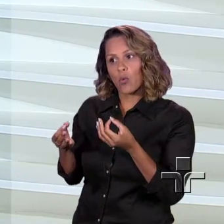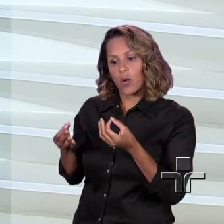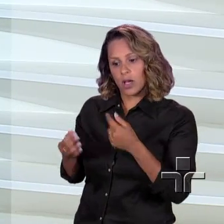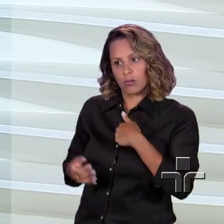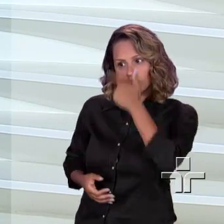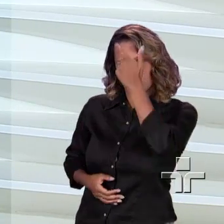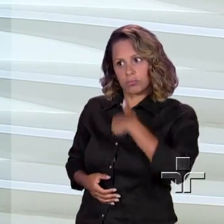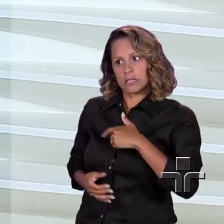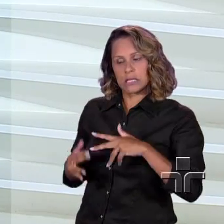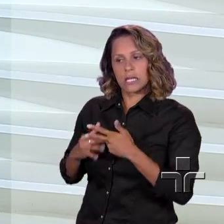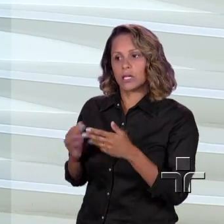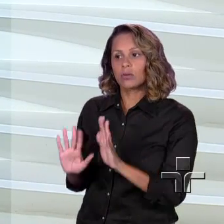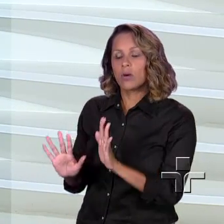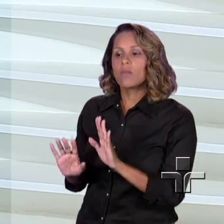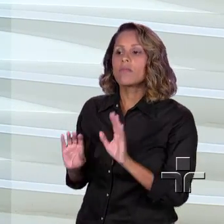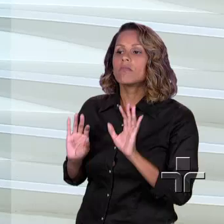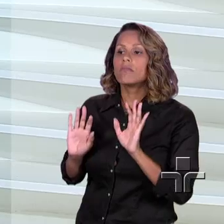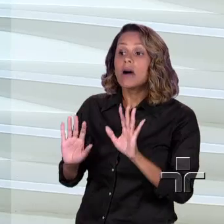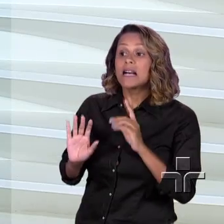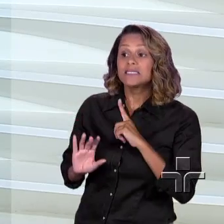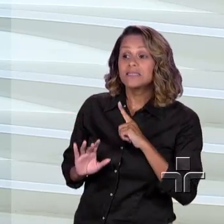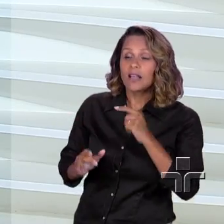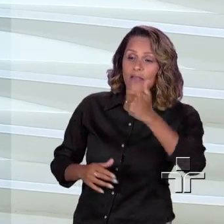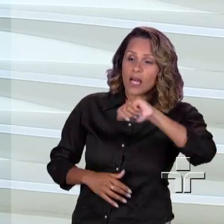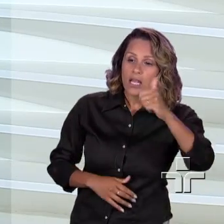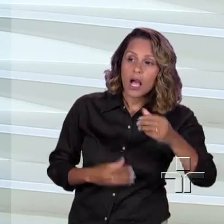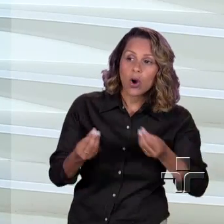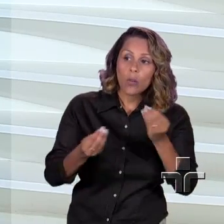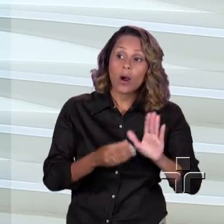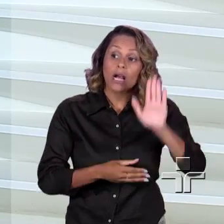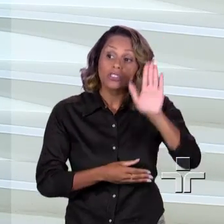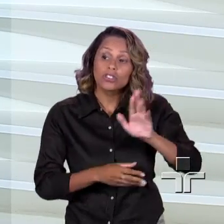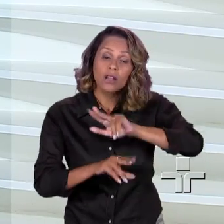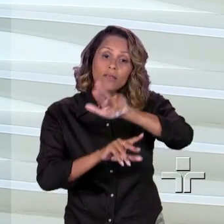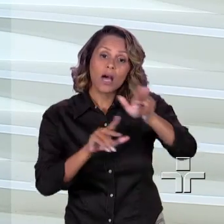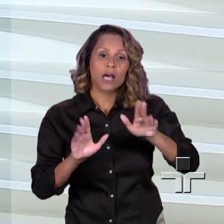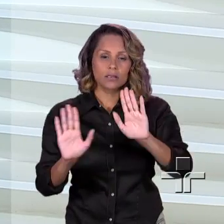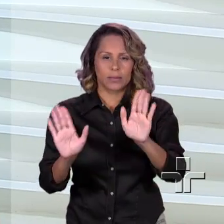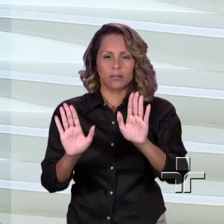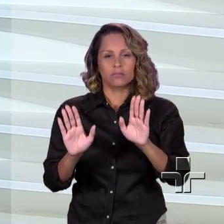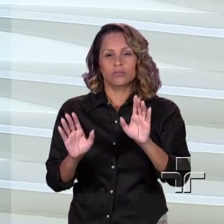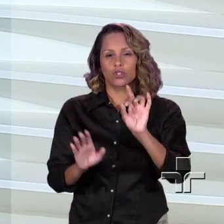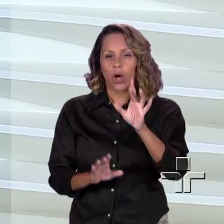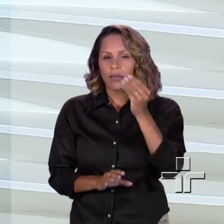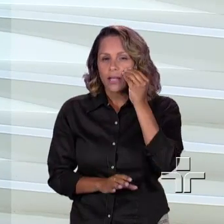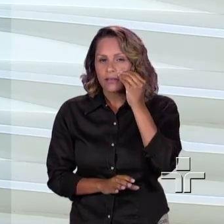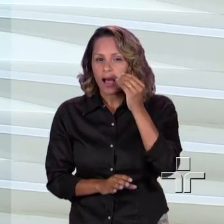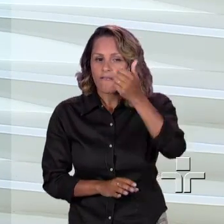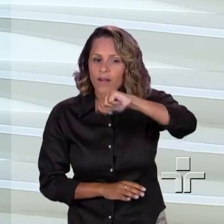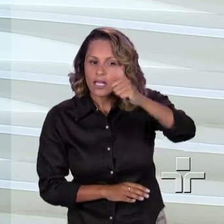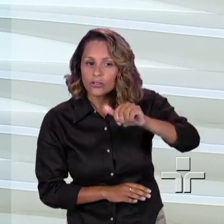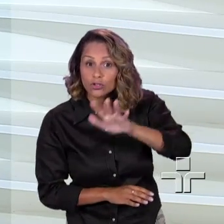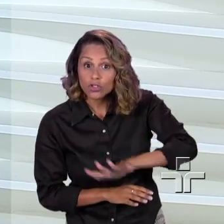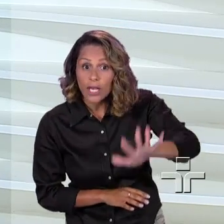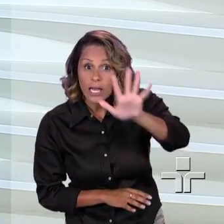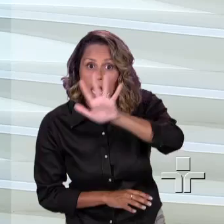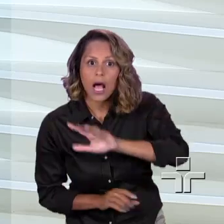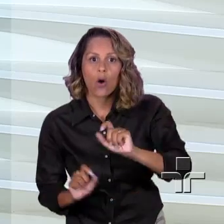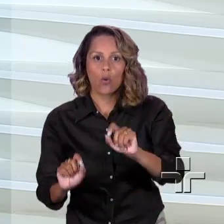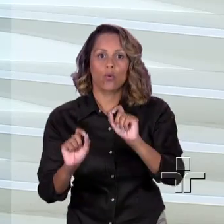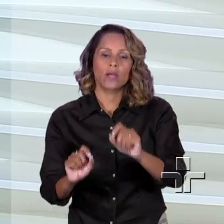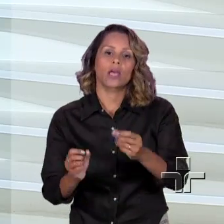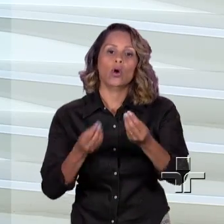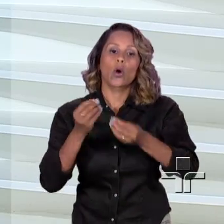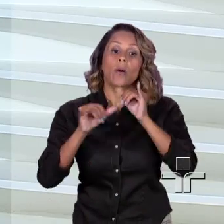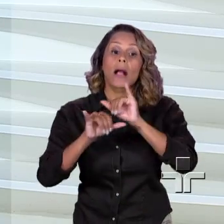eleito presidente nesse momento. Vou tentar analisar os vários candidatos, as suas posições ao longo da campanha eleitoral e depois